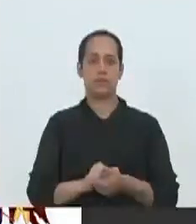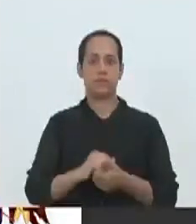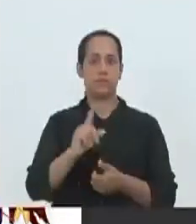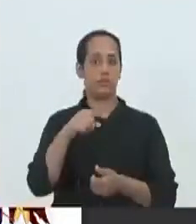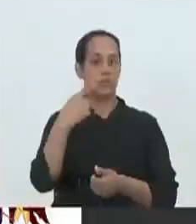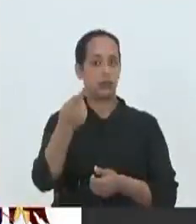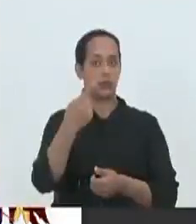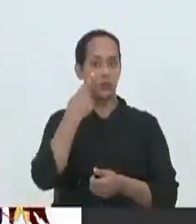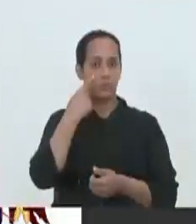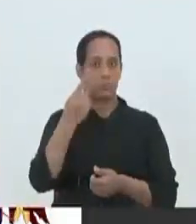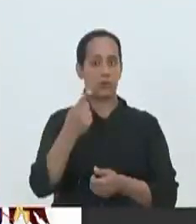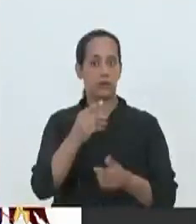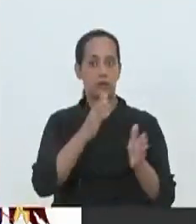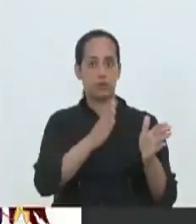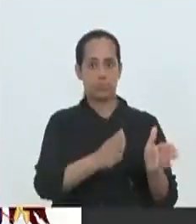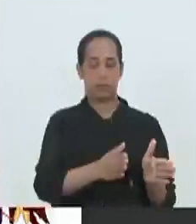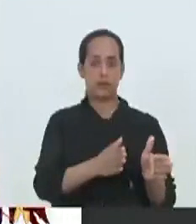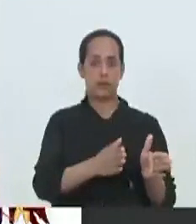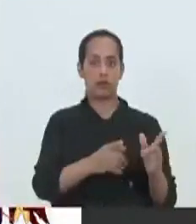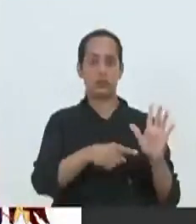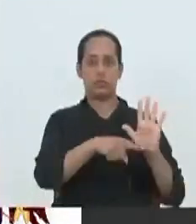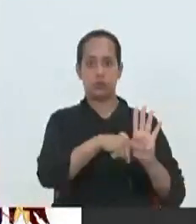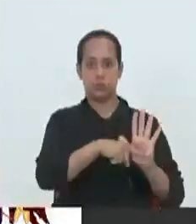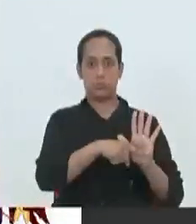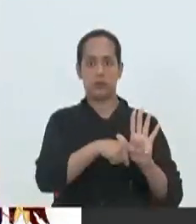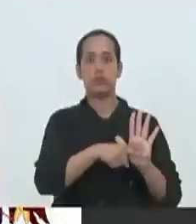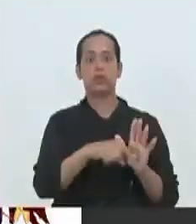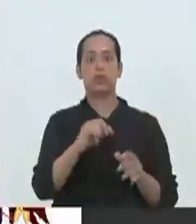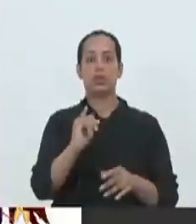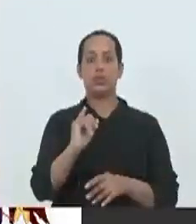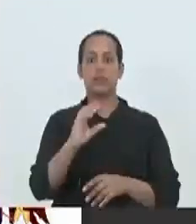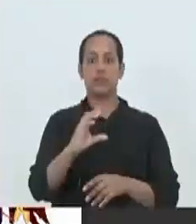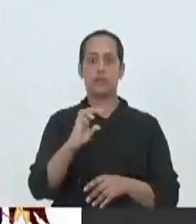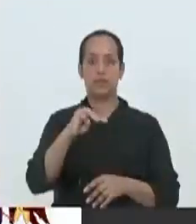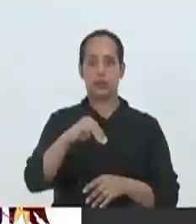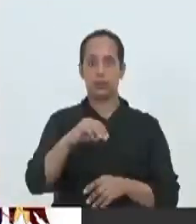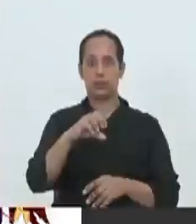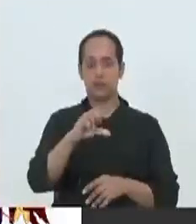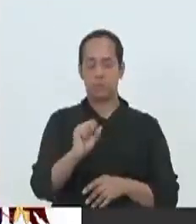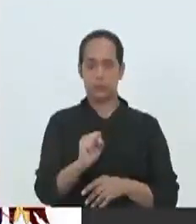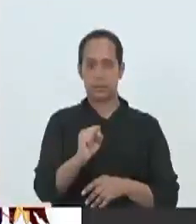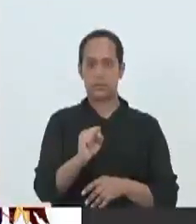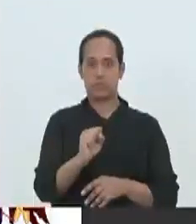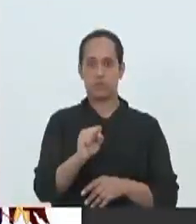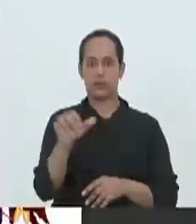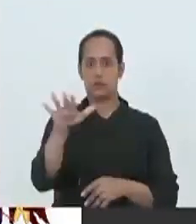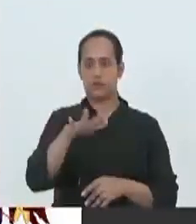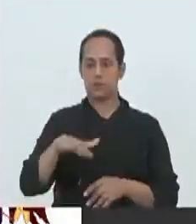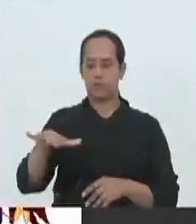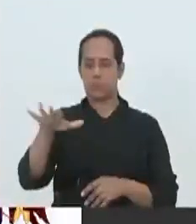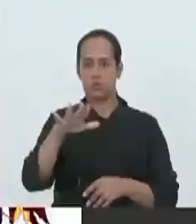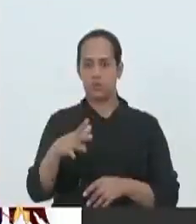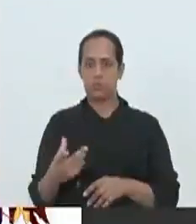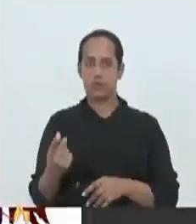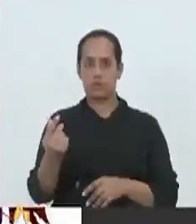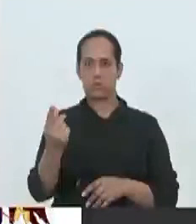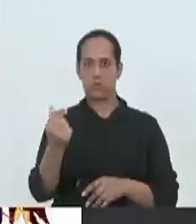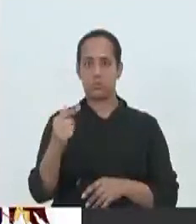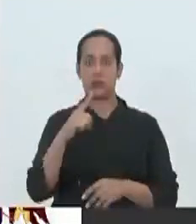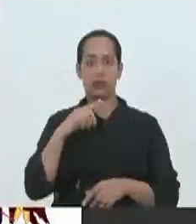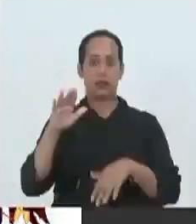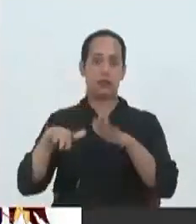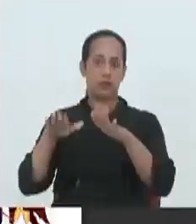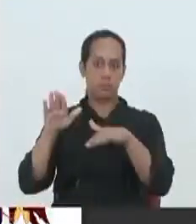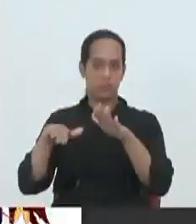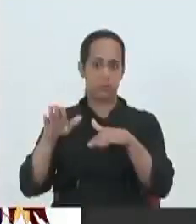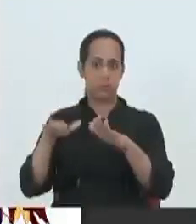diferença negativa tá no ICMS lá nas receitas de Capital Temos bastante variação também Então a gente vai